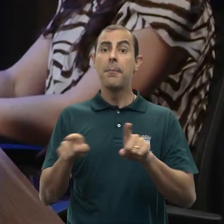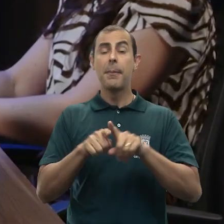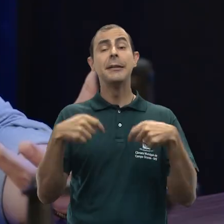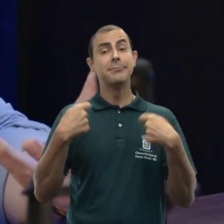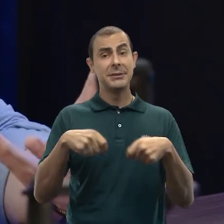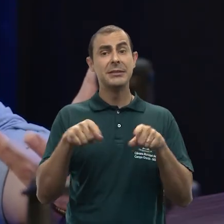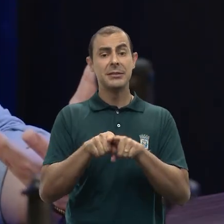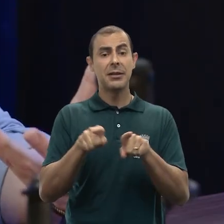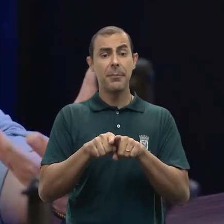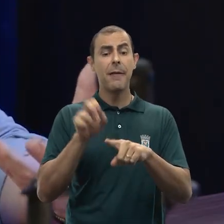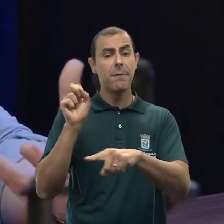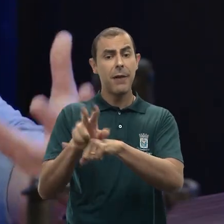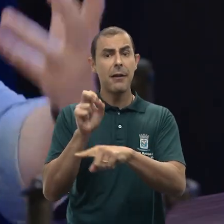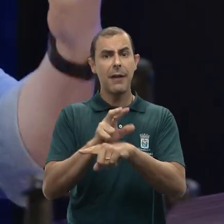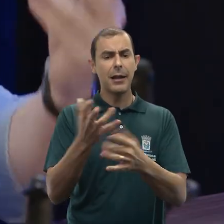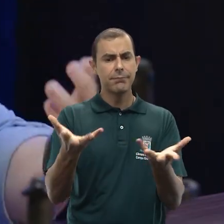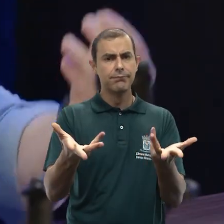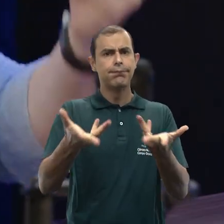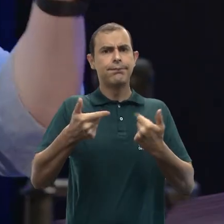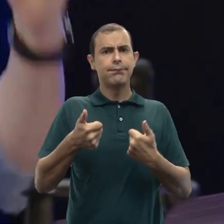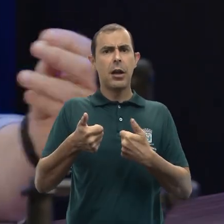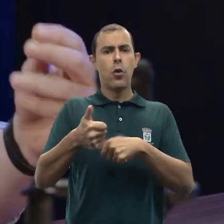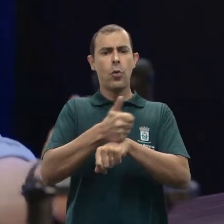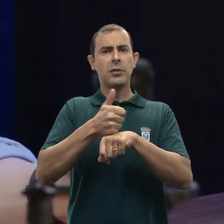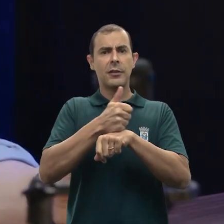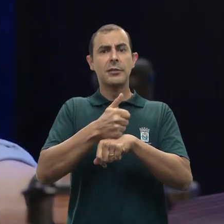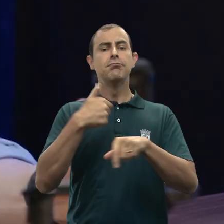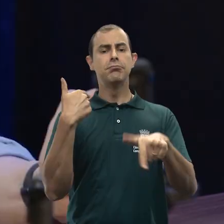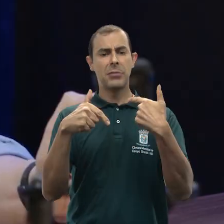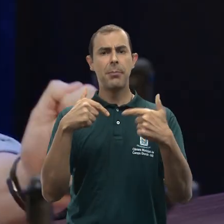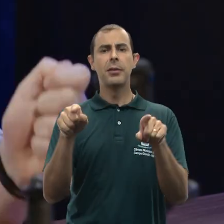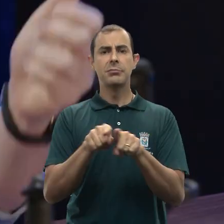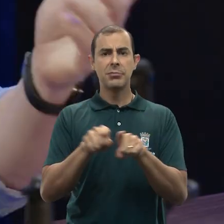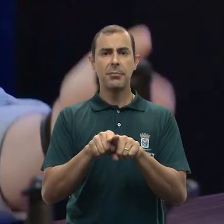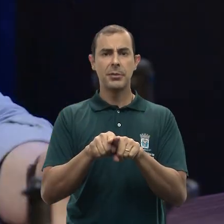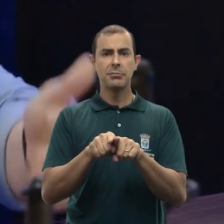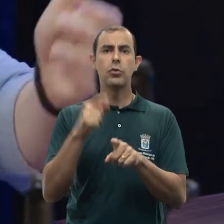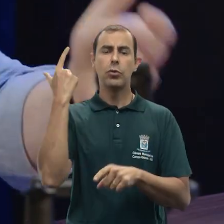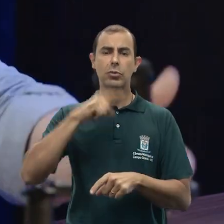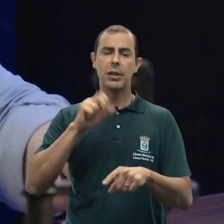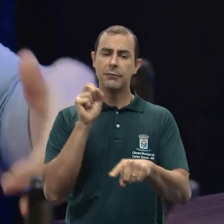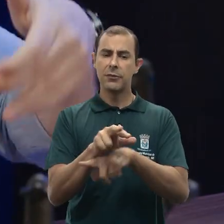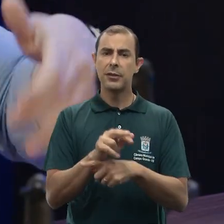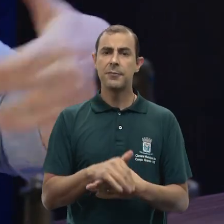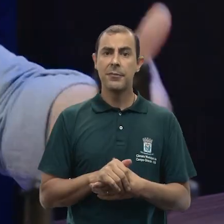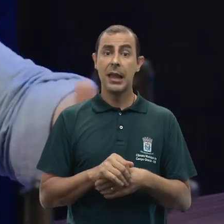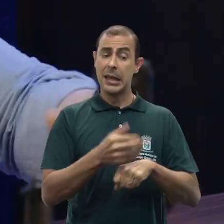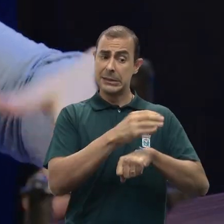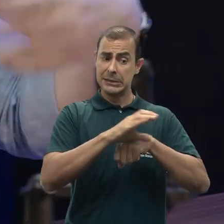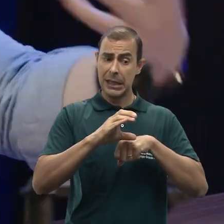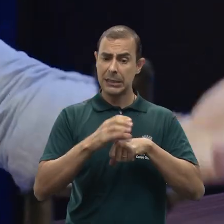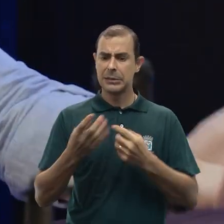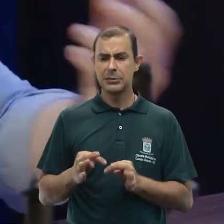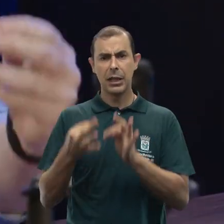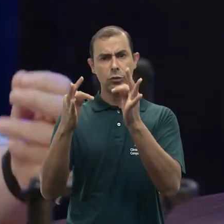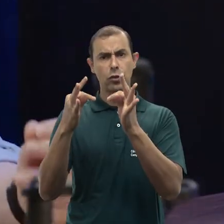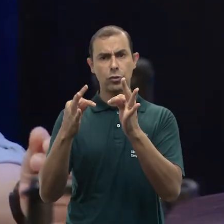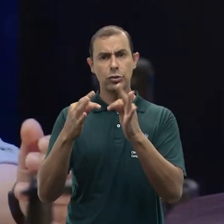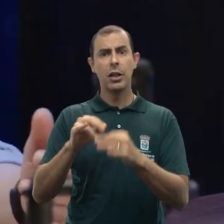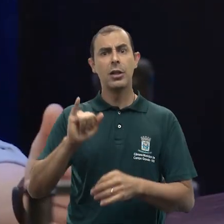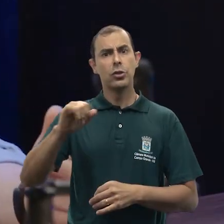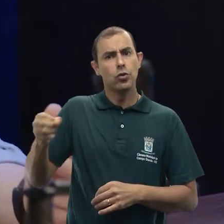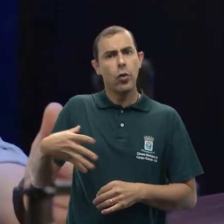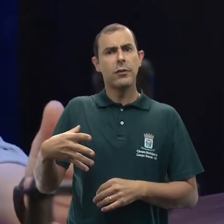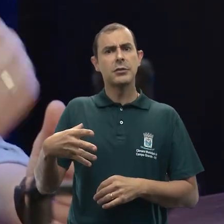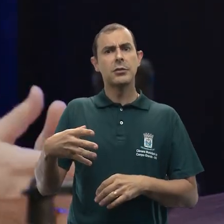para que as pessoas qualificadas ocupem os bons postos de trabalho. E a ciência, tecnologia e inovação vai ser